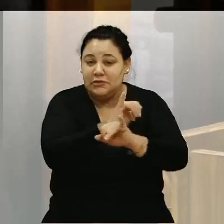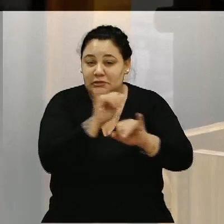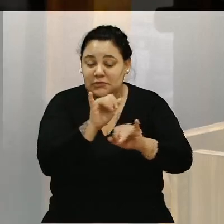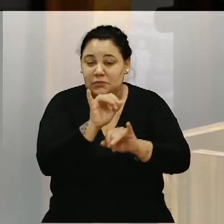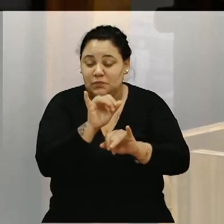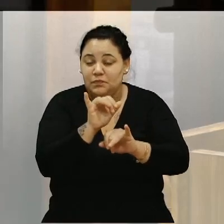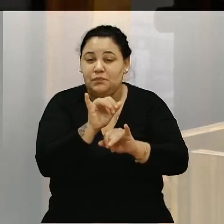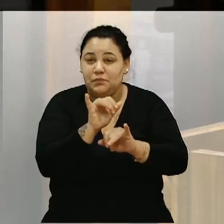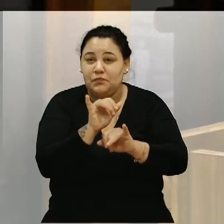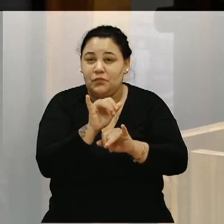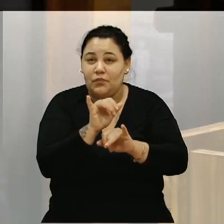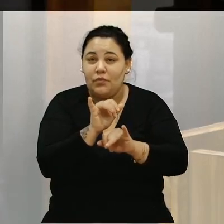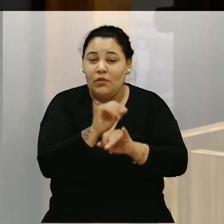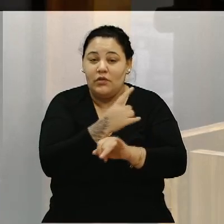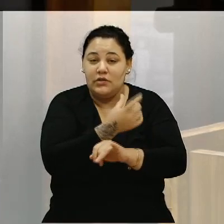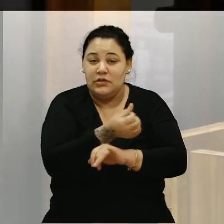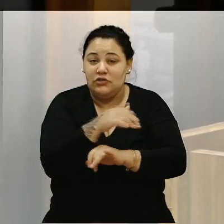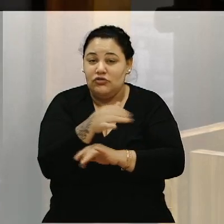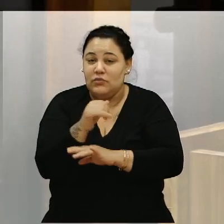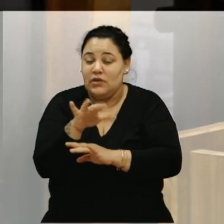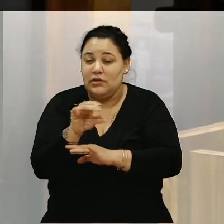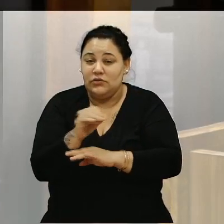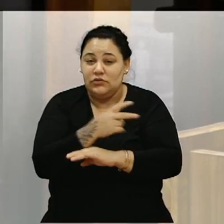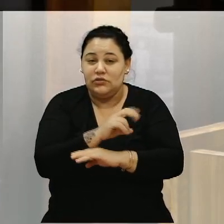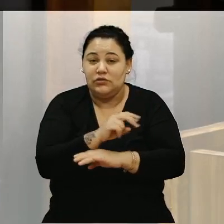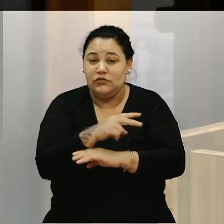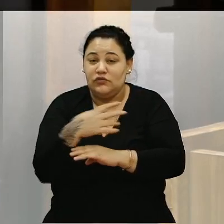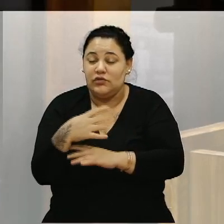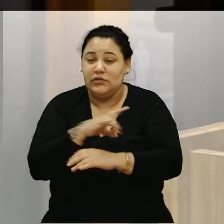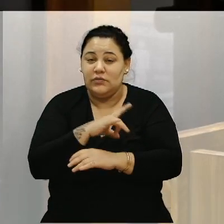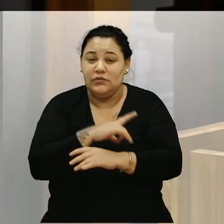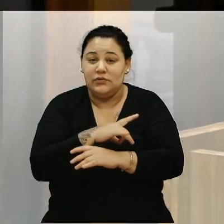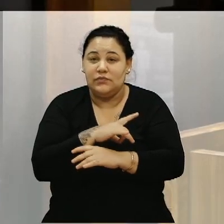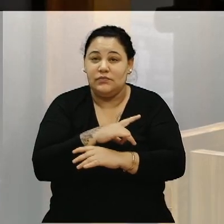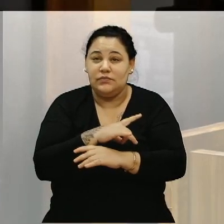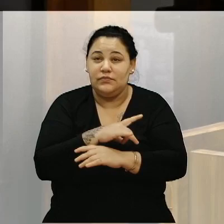2024, temos 461 municípios afetados,